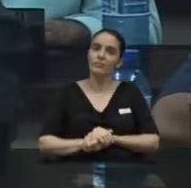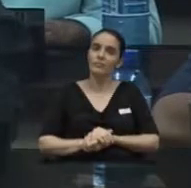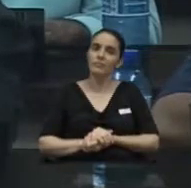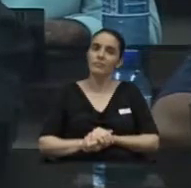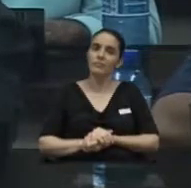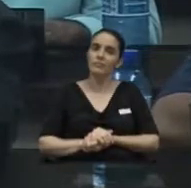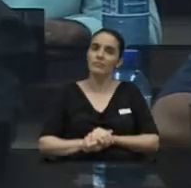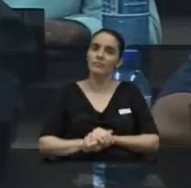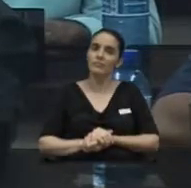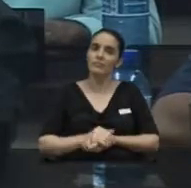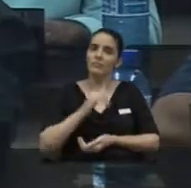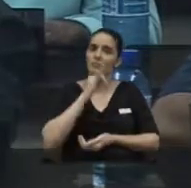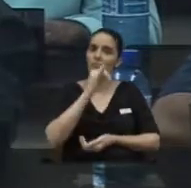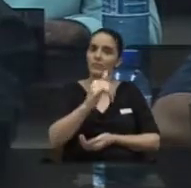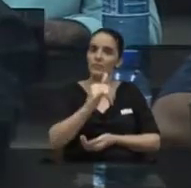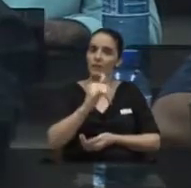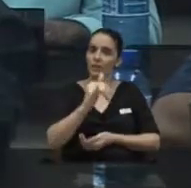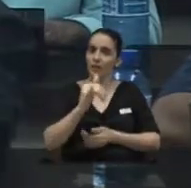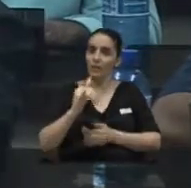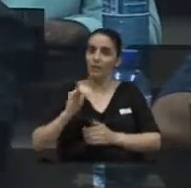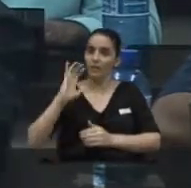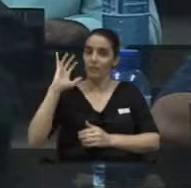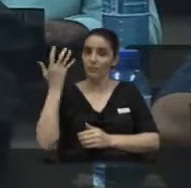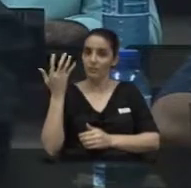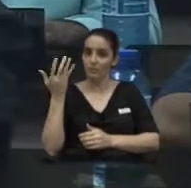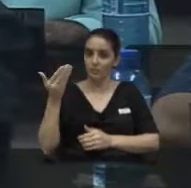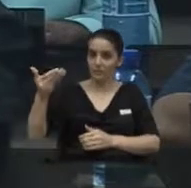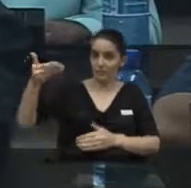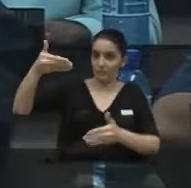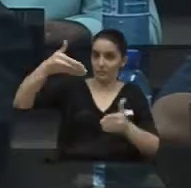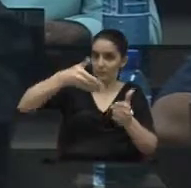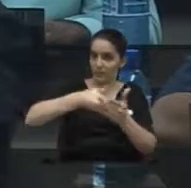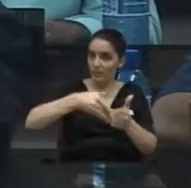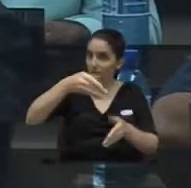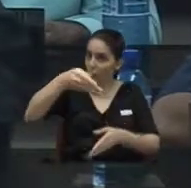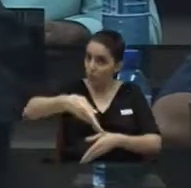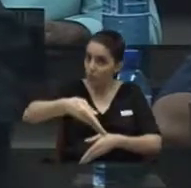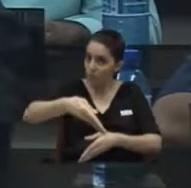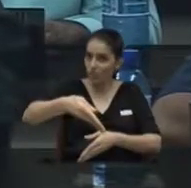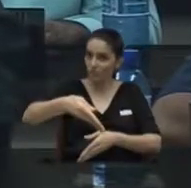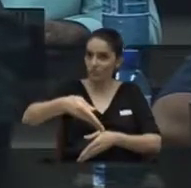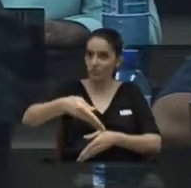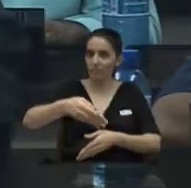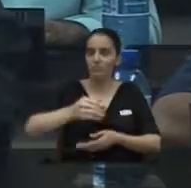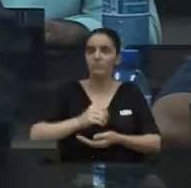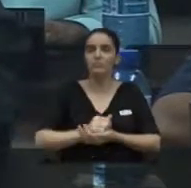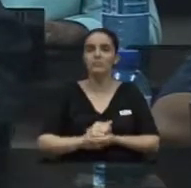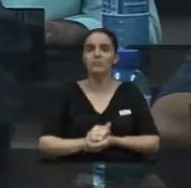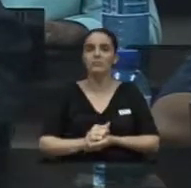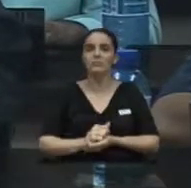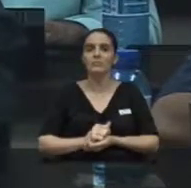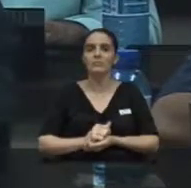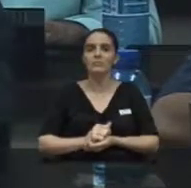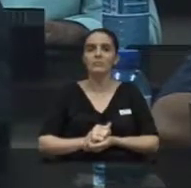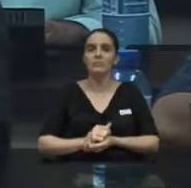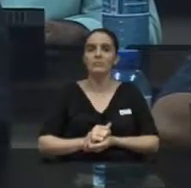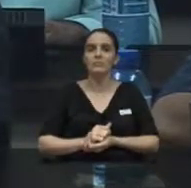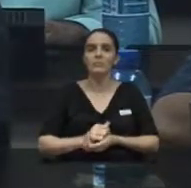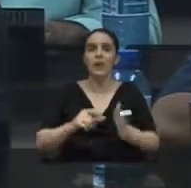aplicado até esta data é exatamente aquilo que ainda está na legislação